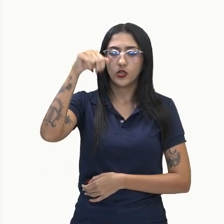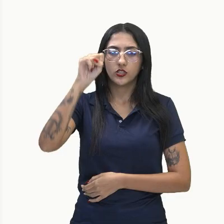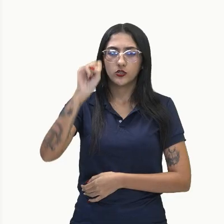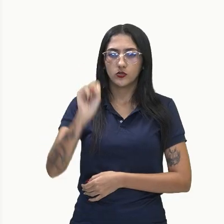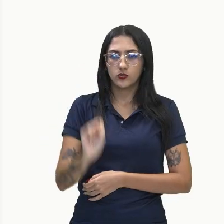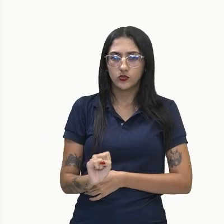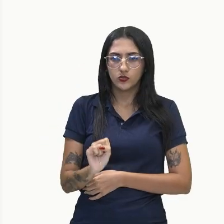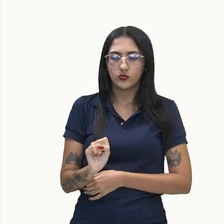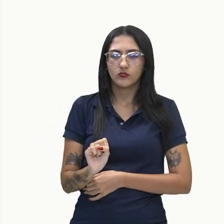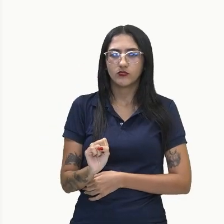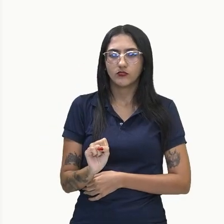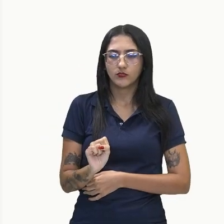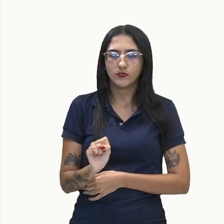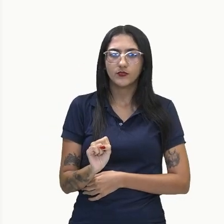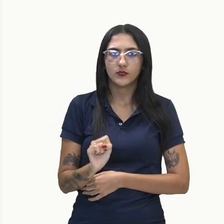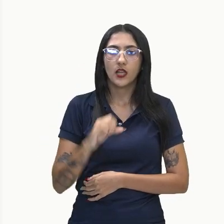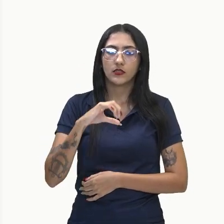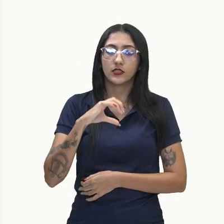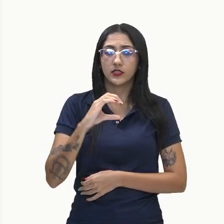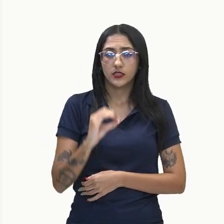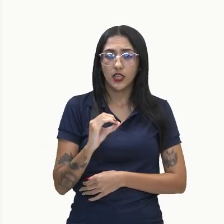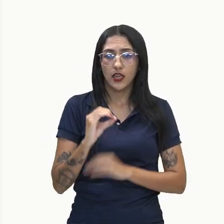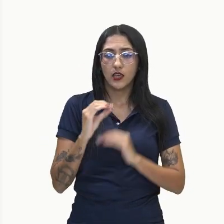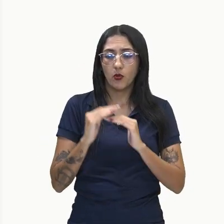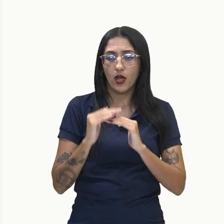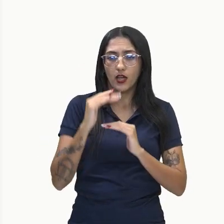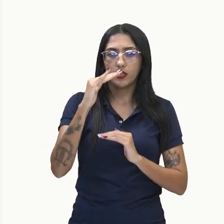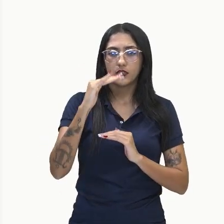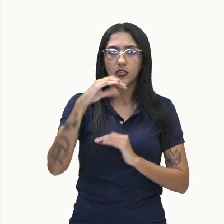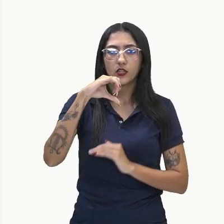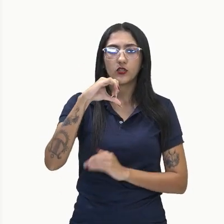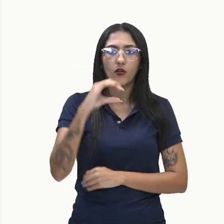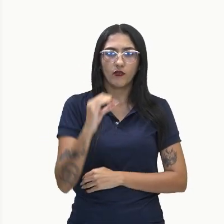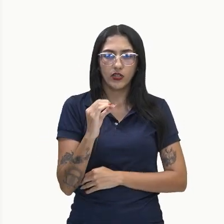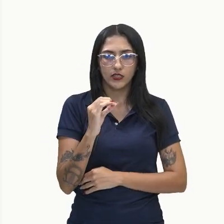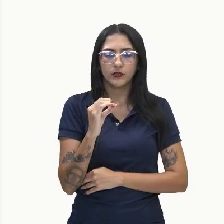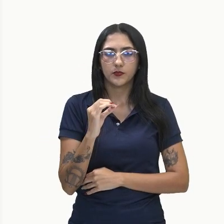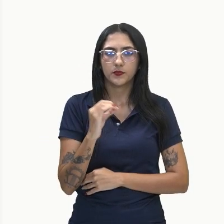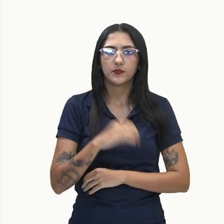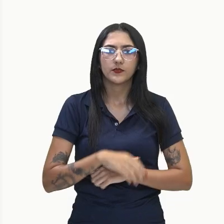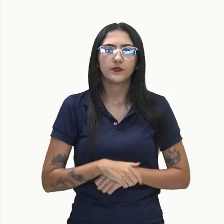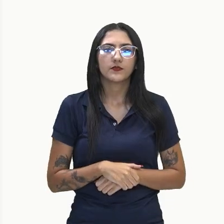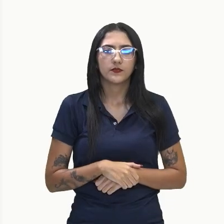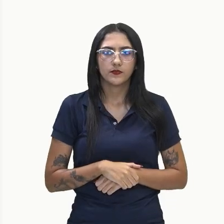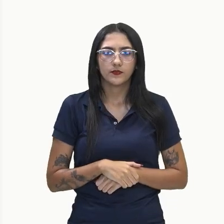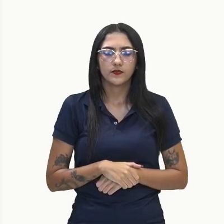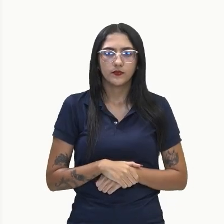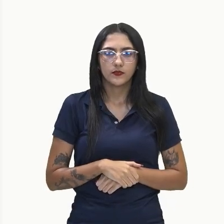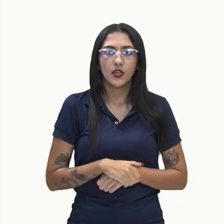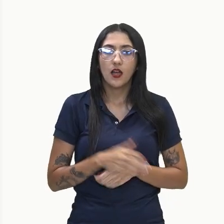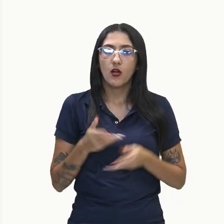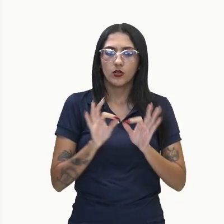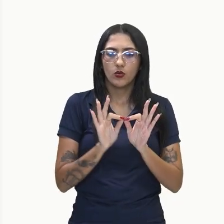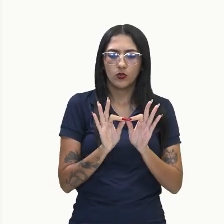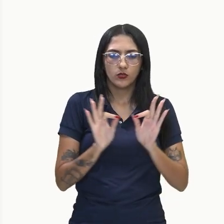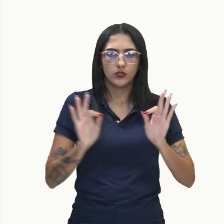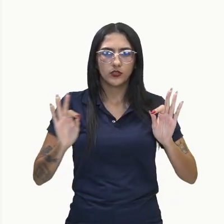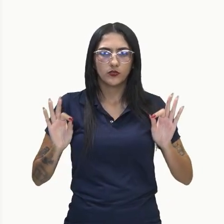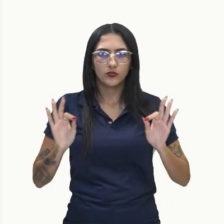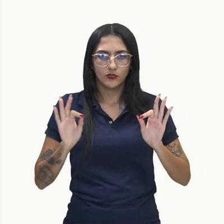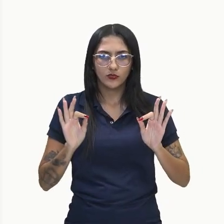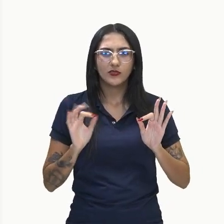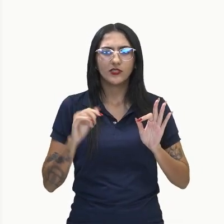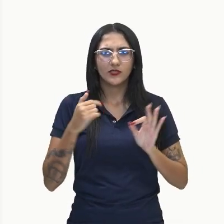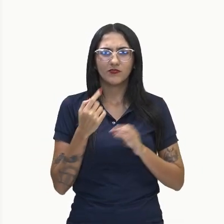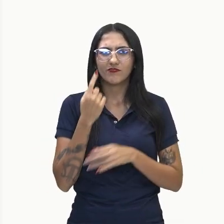90, para norte, para sul 0 a 90, no total de 180 graus. Já a longitude, né, que nós vimos